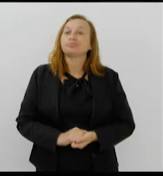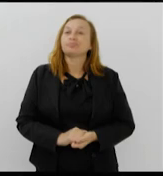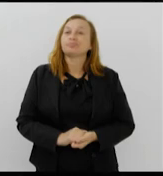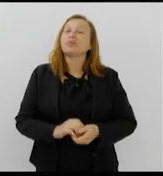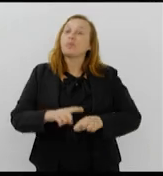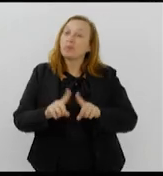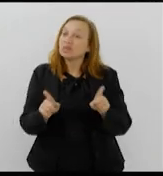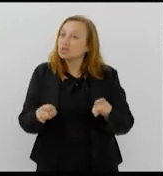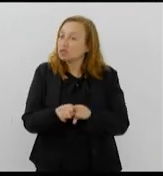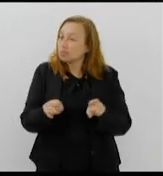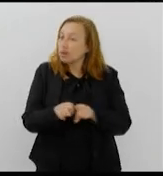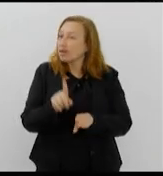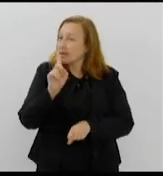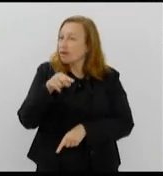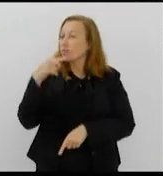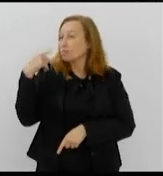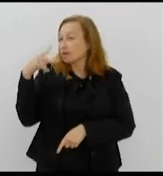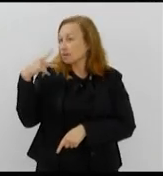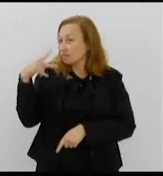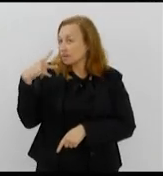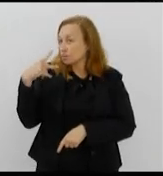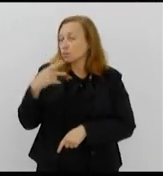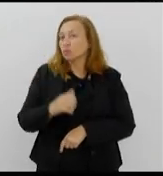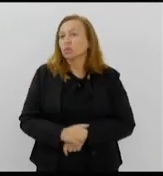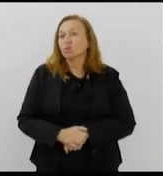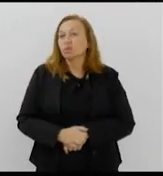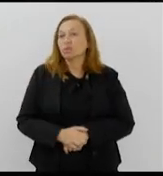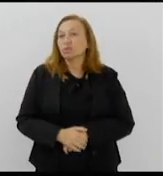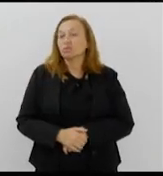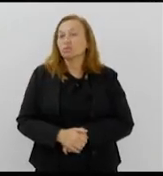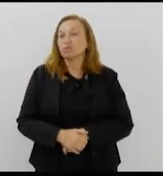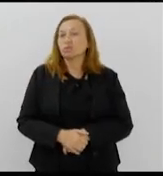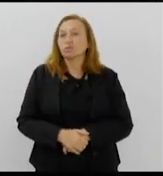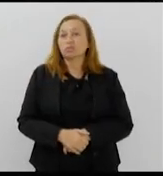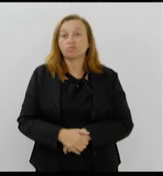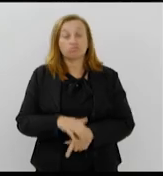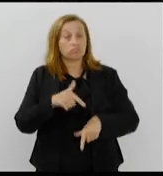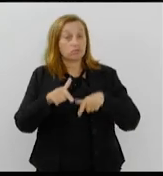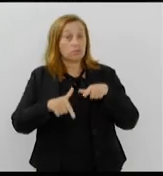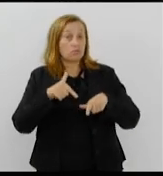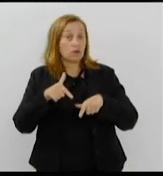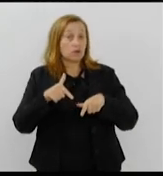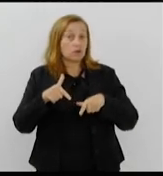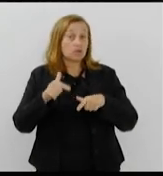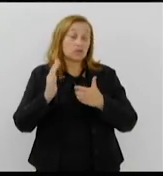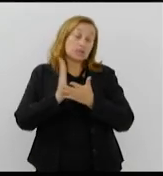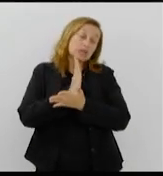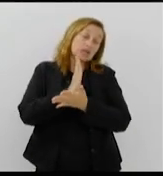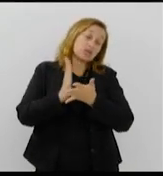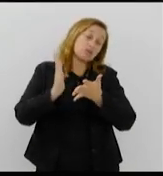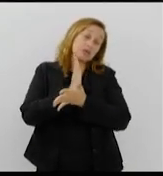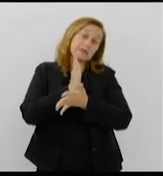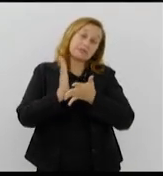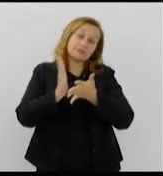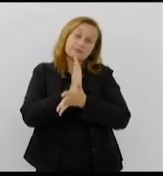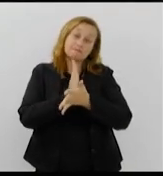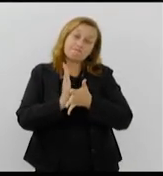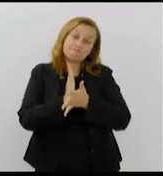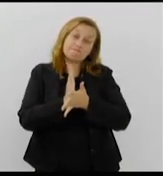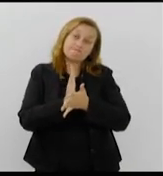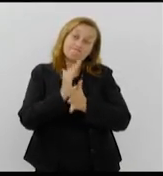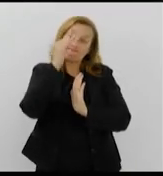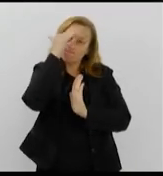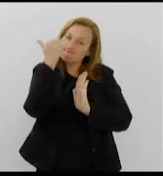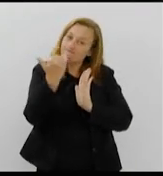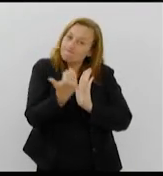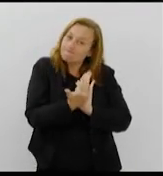Mas também é o parlamento, e esta é uma vocação que muitas vezes se cumpre